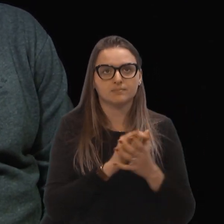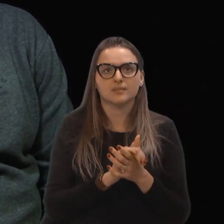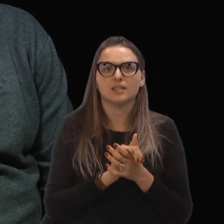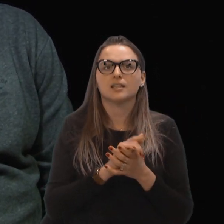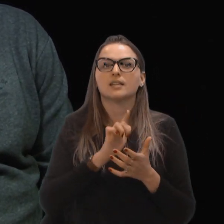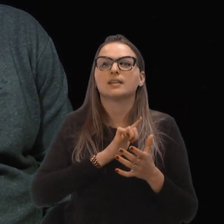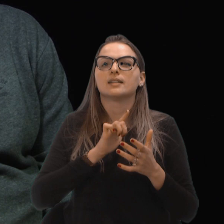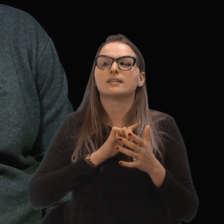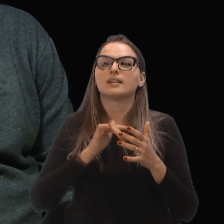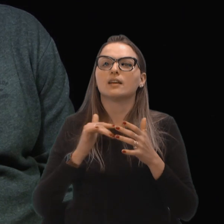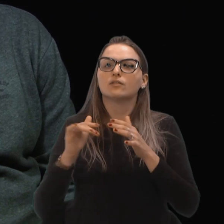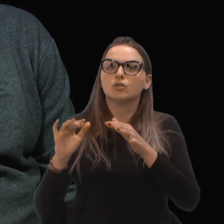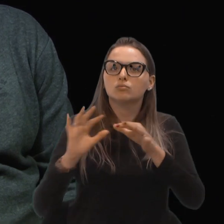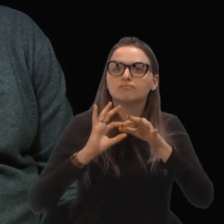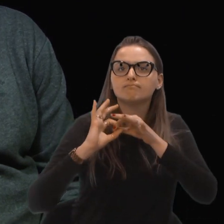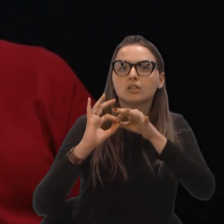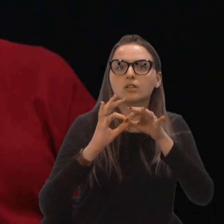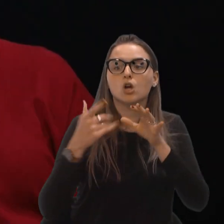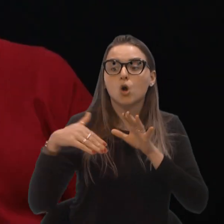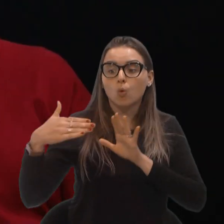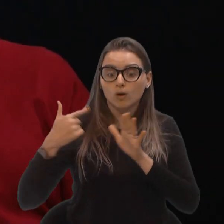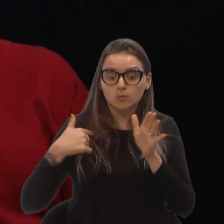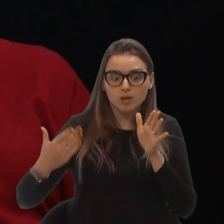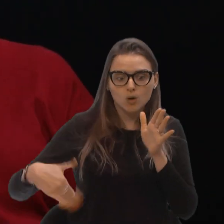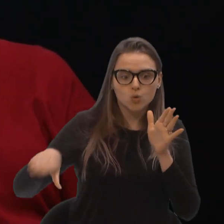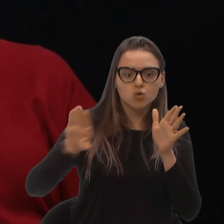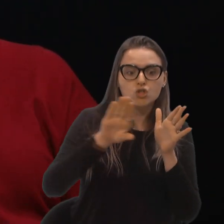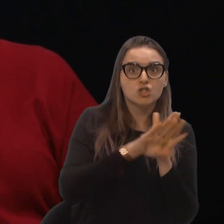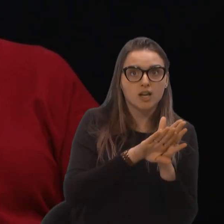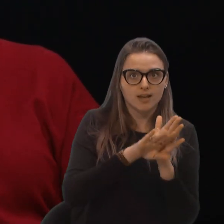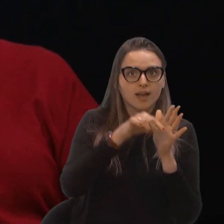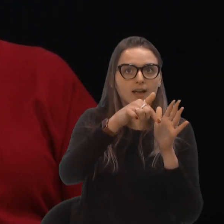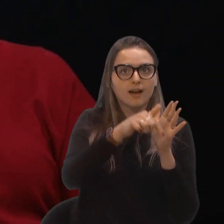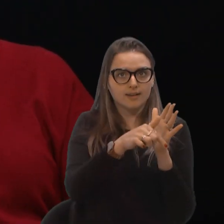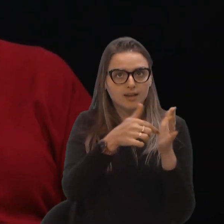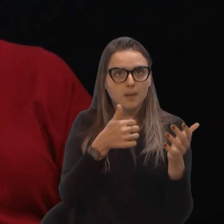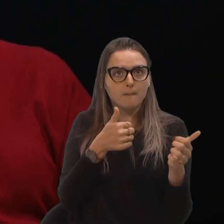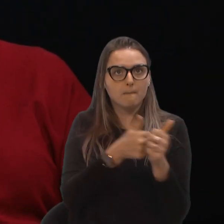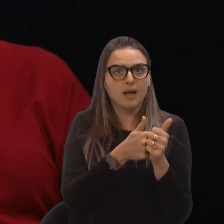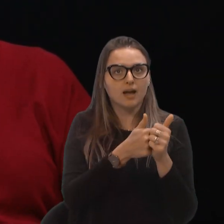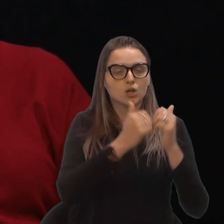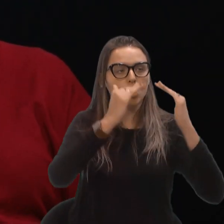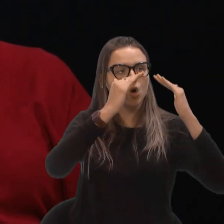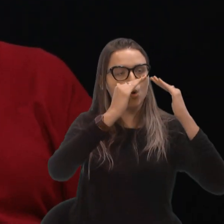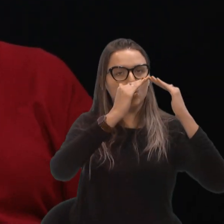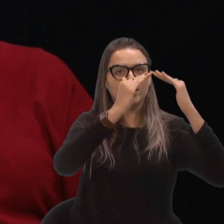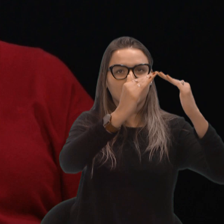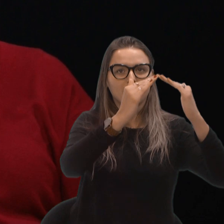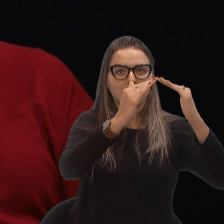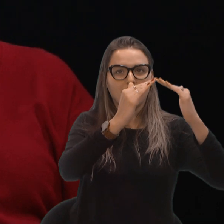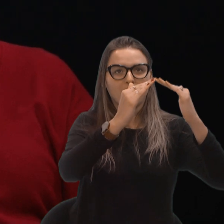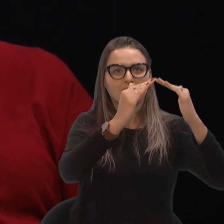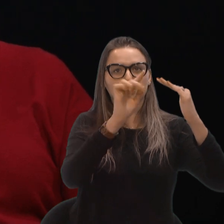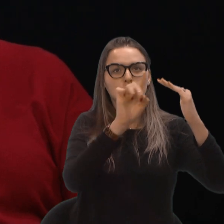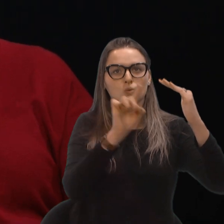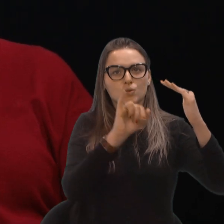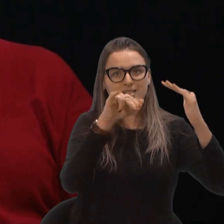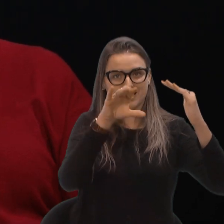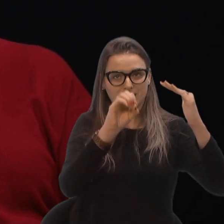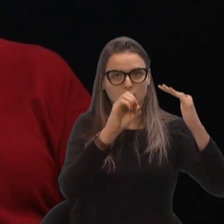ocasião trouxe uma humanização. No momento que eu cheguei aqui ao lado, o telhado de